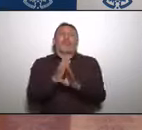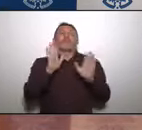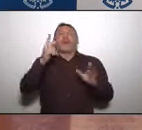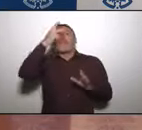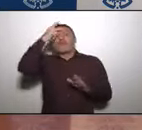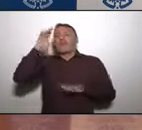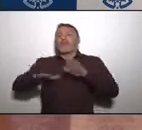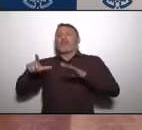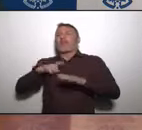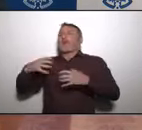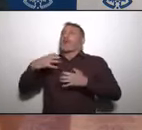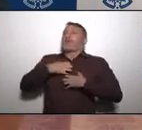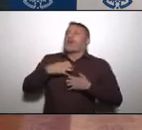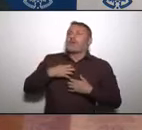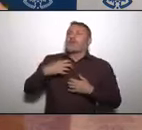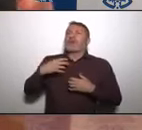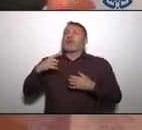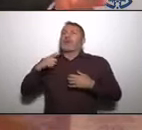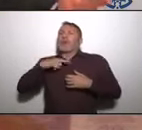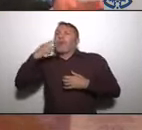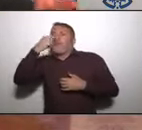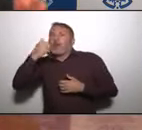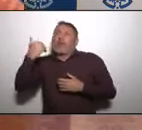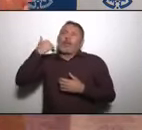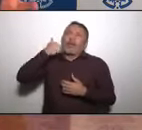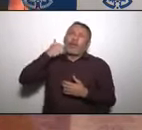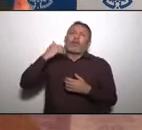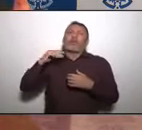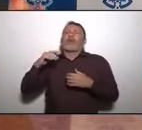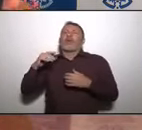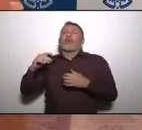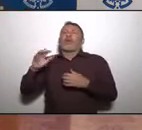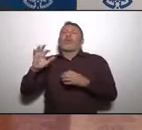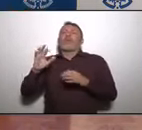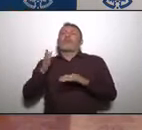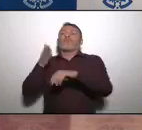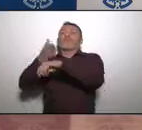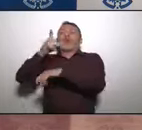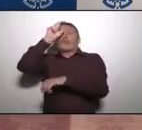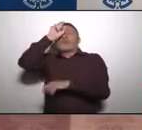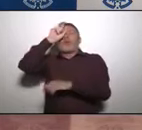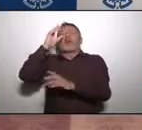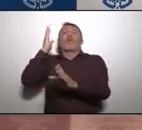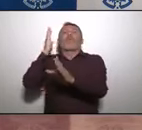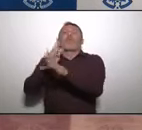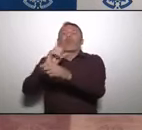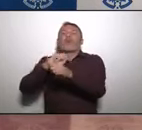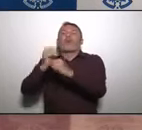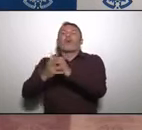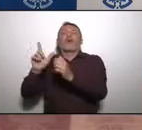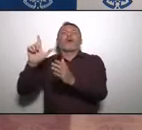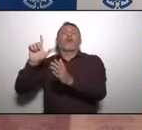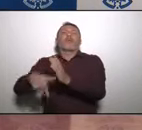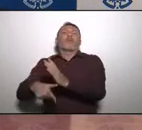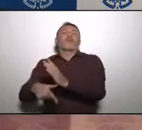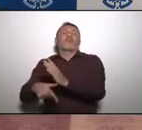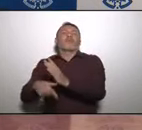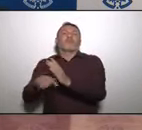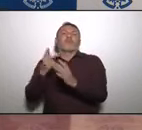um hospital, essa pessoa pode estar sem ser identificada. Então, o melhor dado é o dado da pessoa